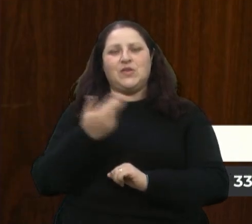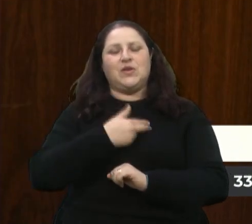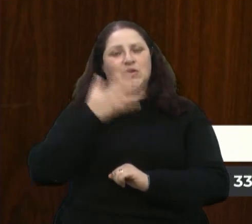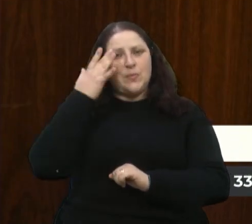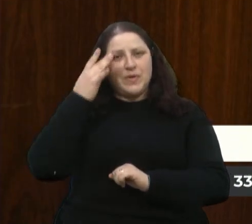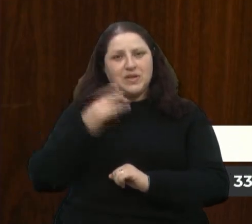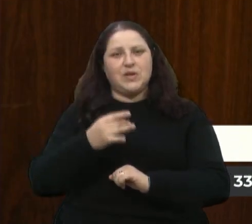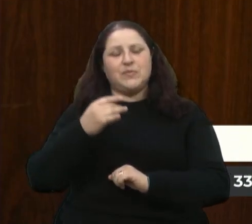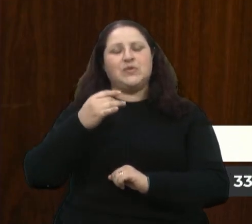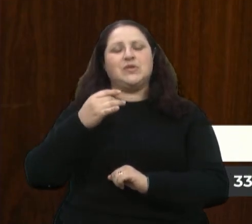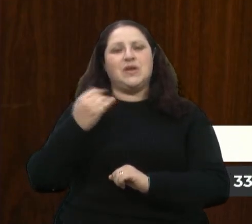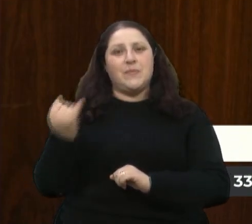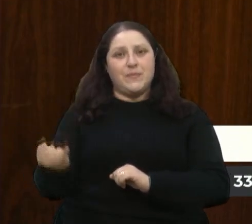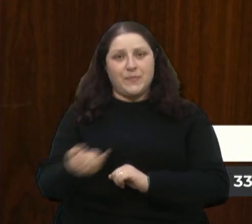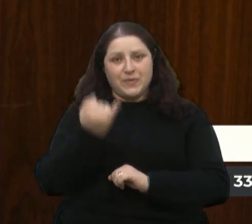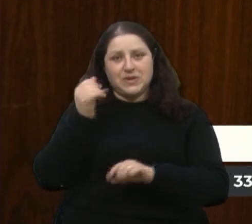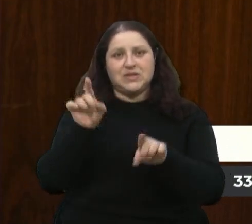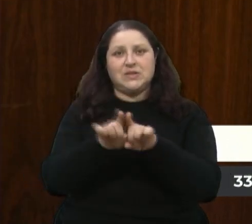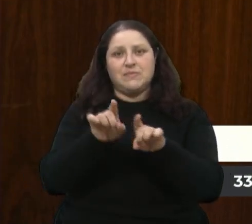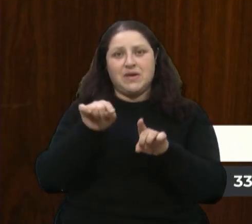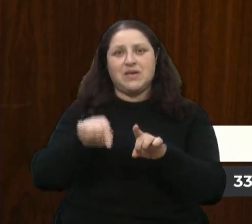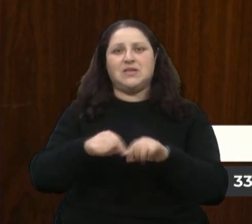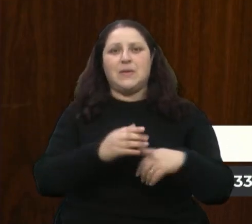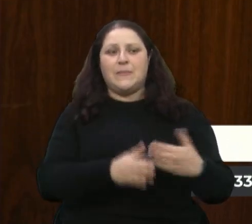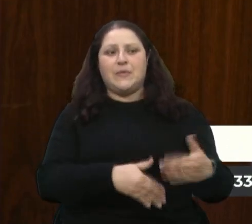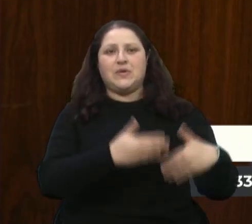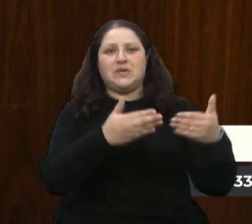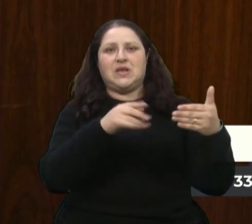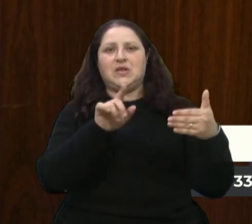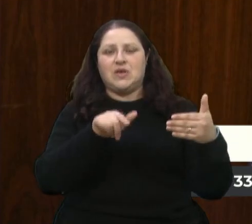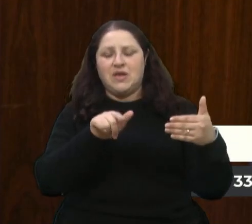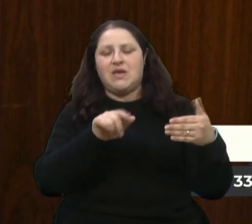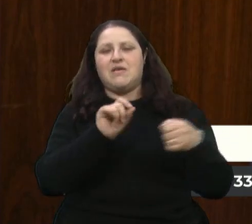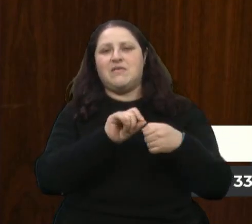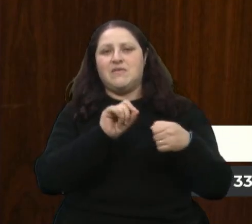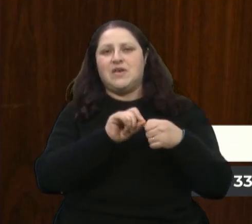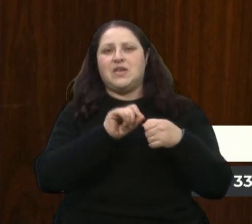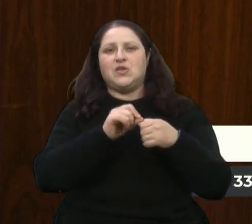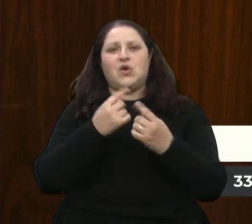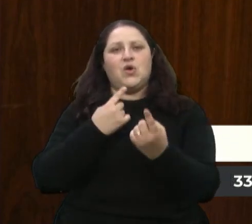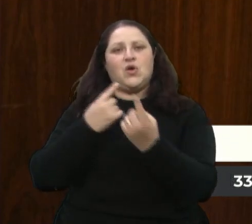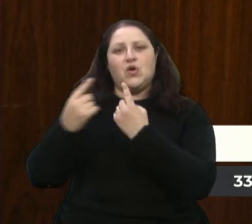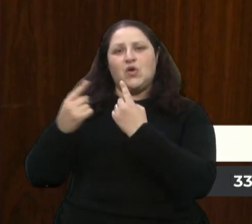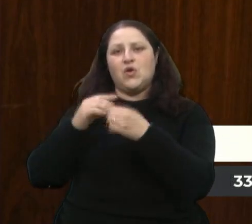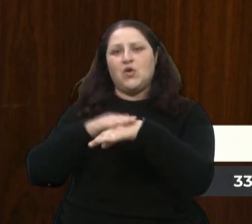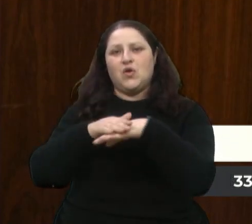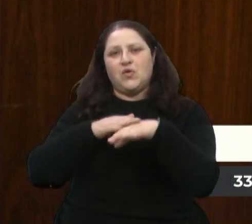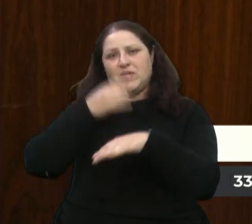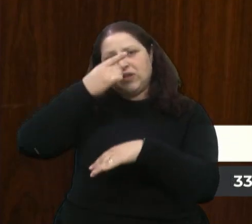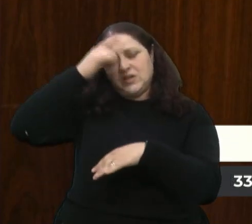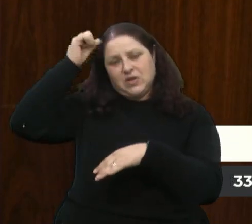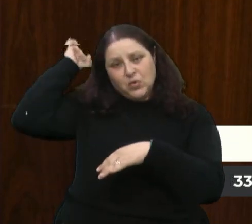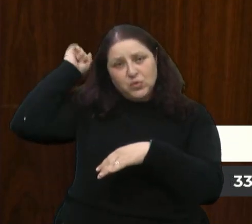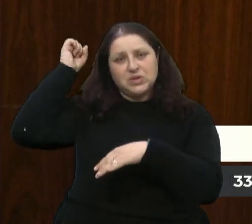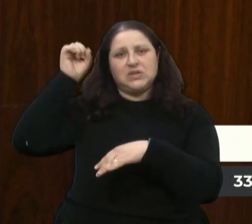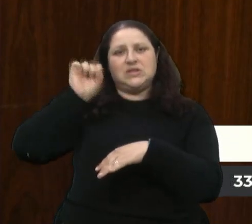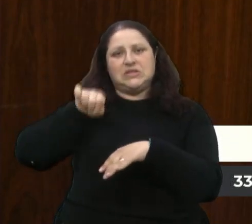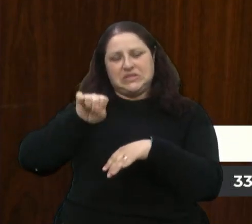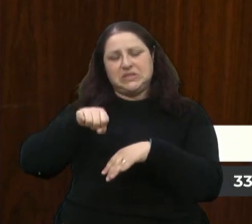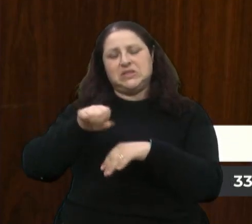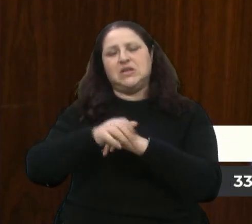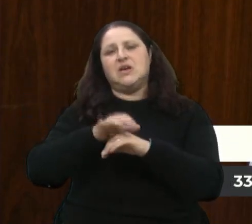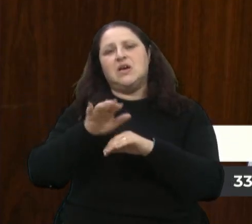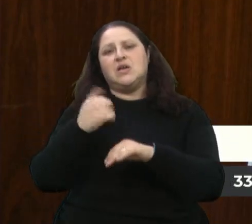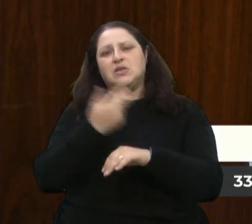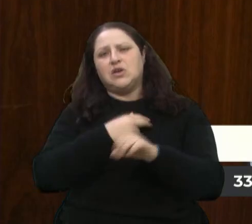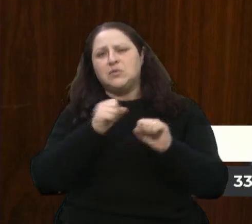a importância, inclusive, desse processo ser feito em diálogo com a UX. A gente pode, inclusive,